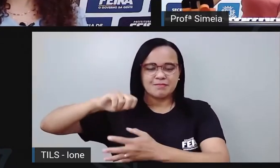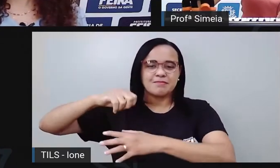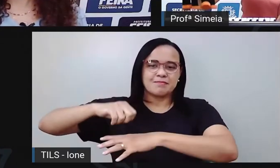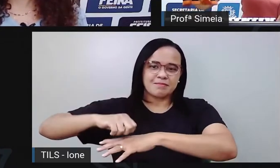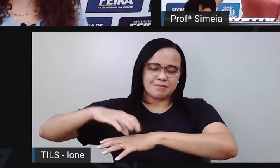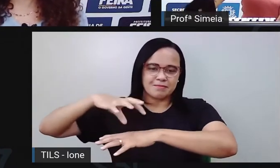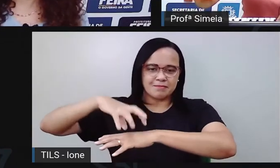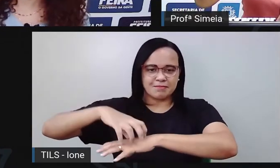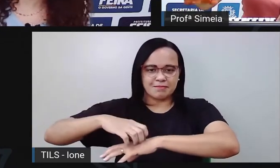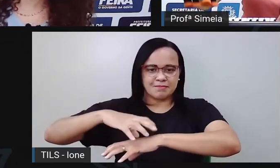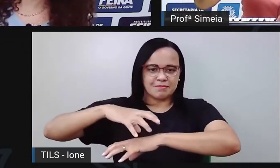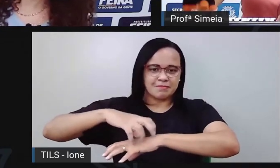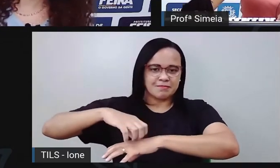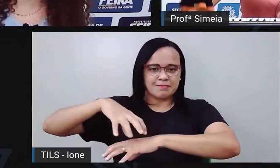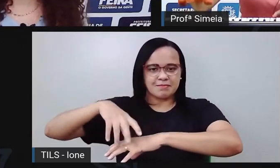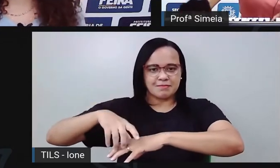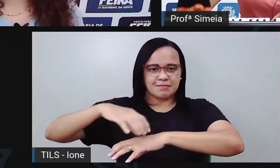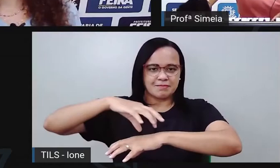o homem-aranha